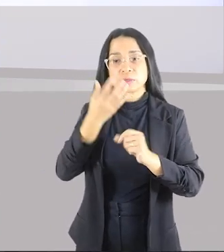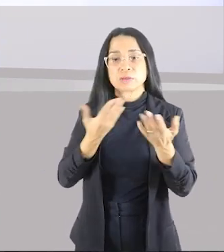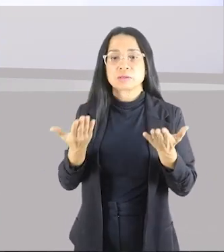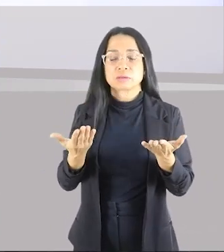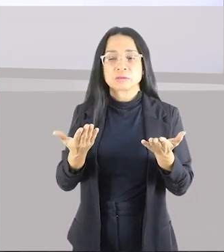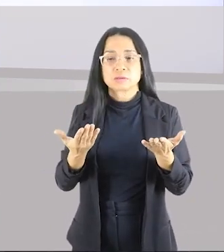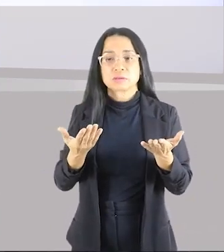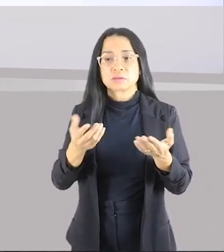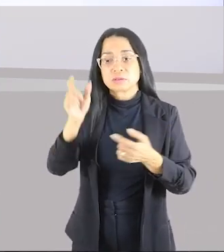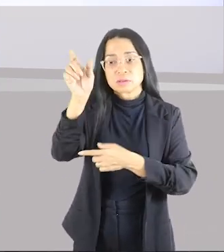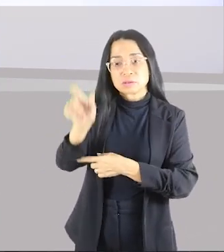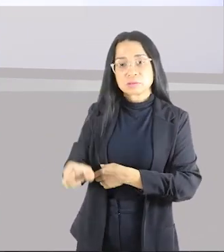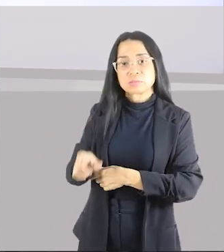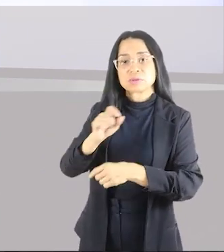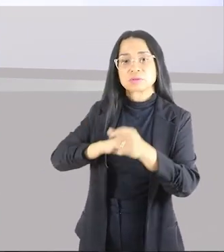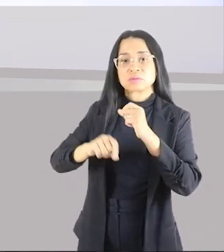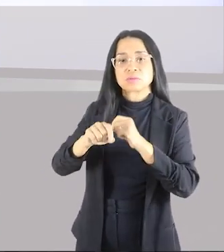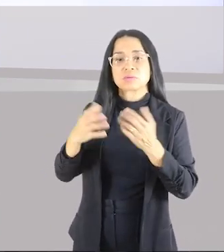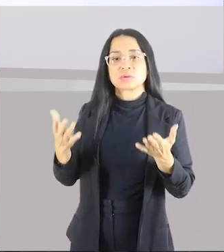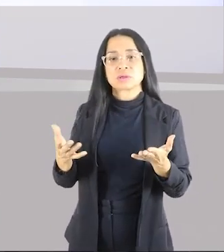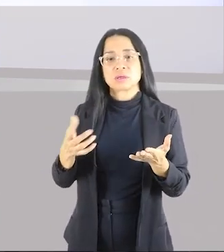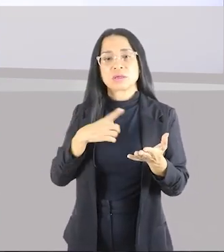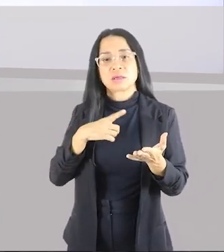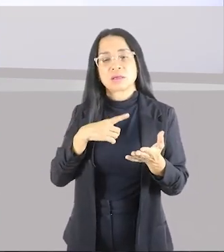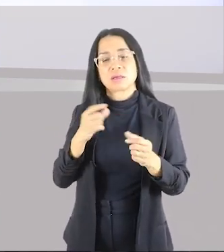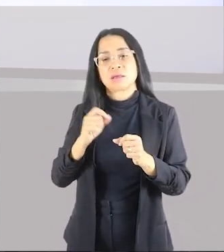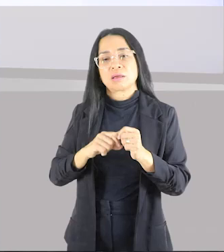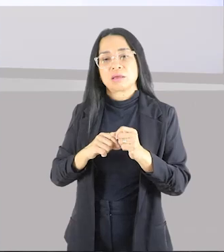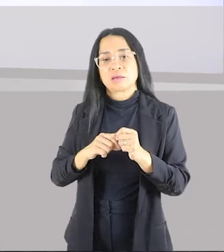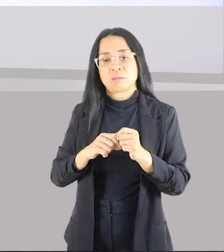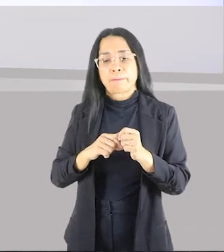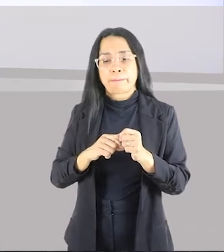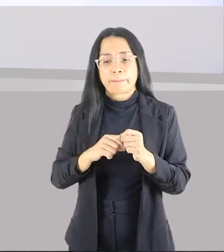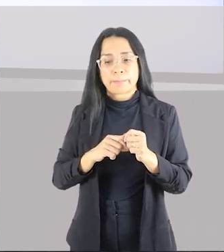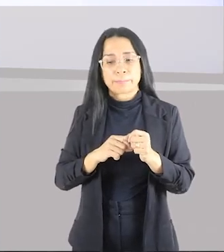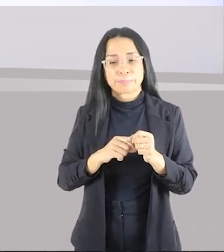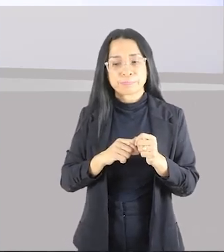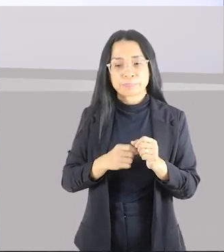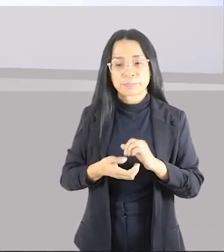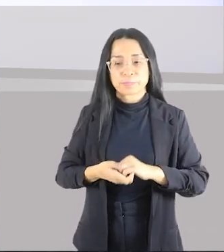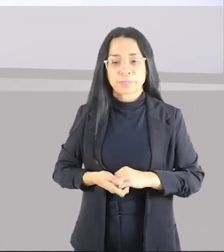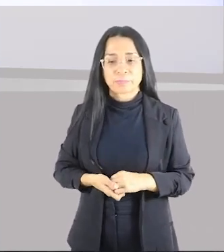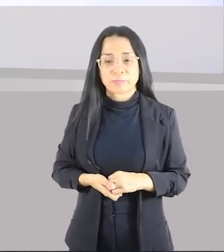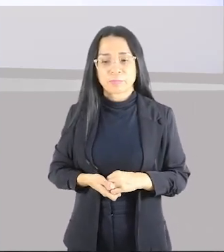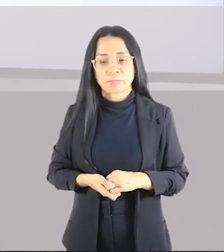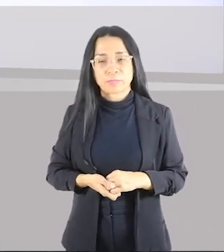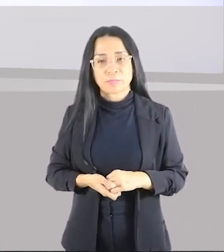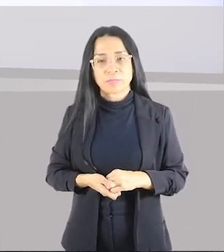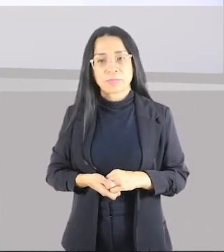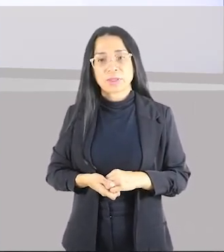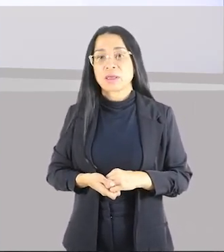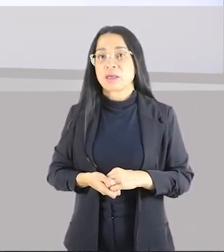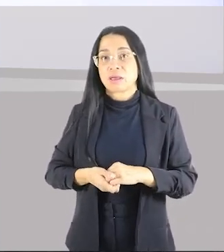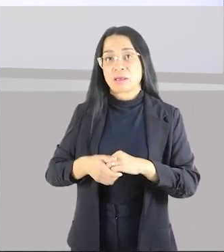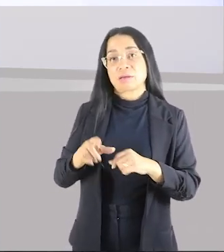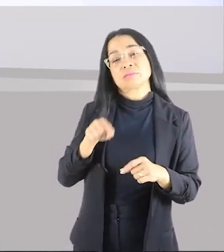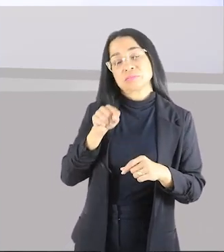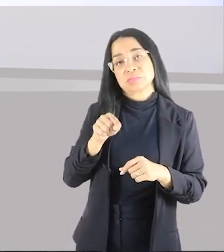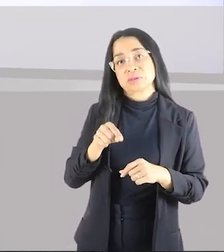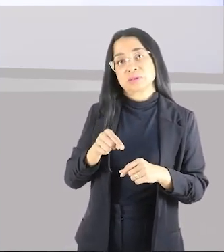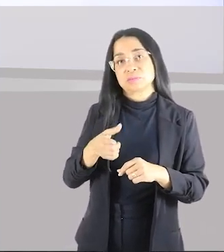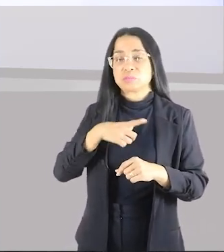esse indivíduo tenderá a priorizar uma cultura que é externa. E aí a gente também se